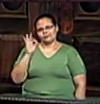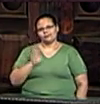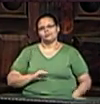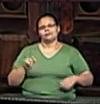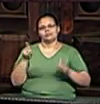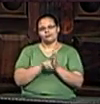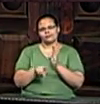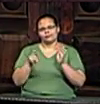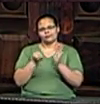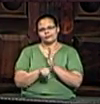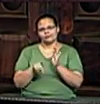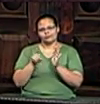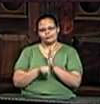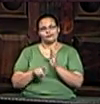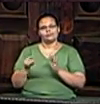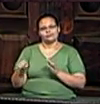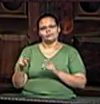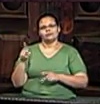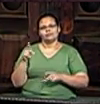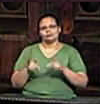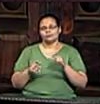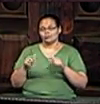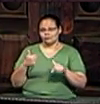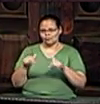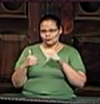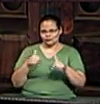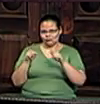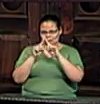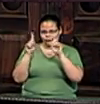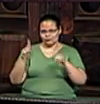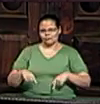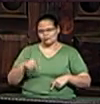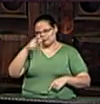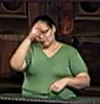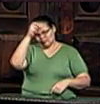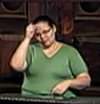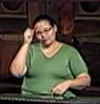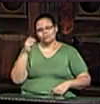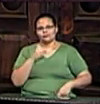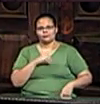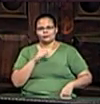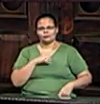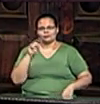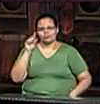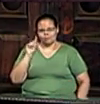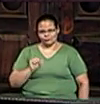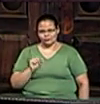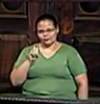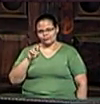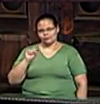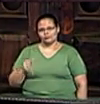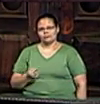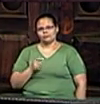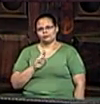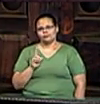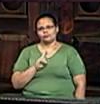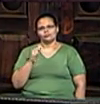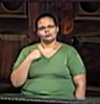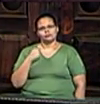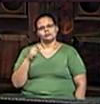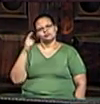em cima dos servidores que ganham menos de R$5 mil. Eu